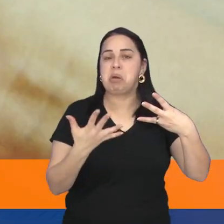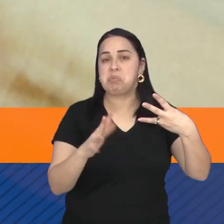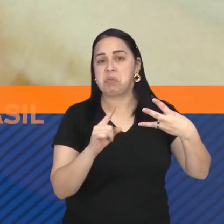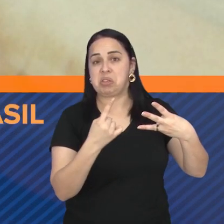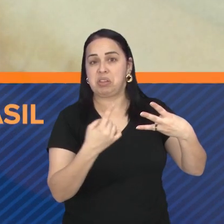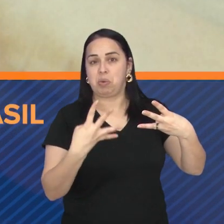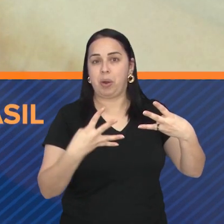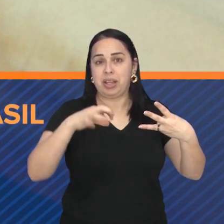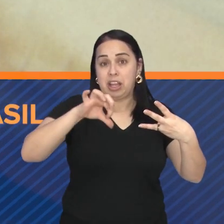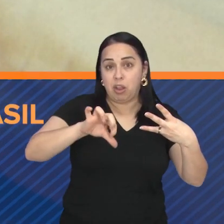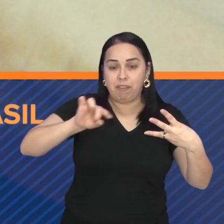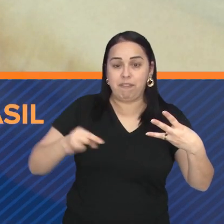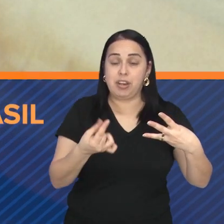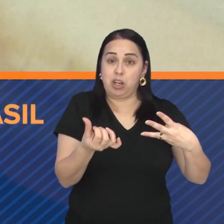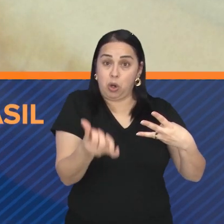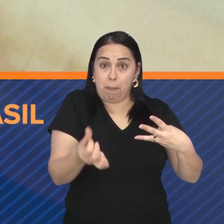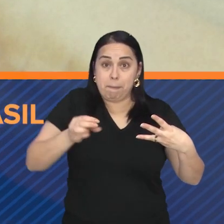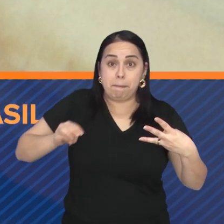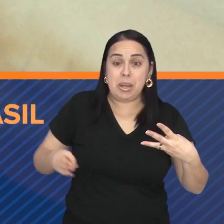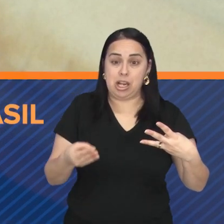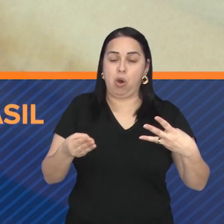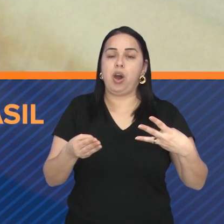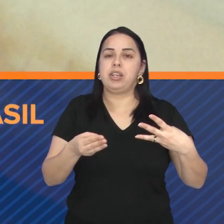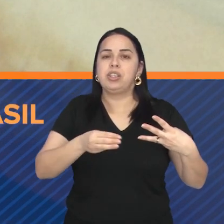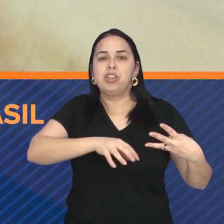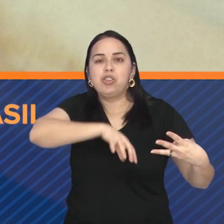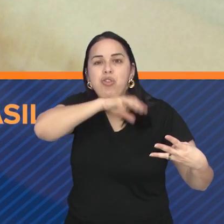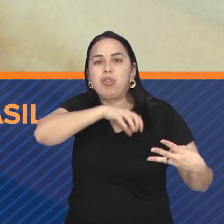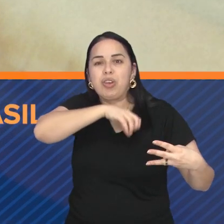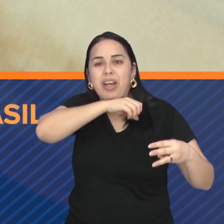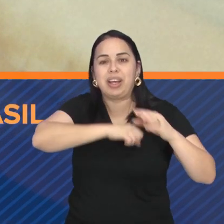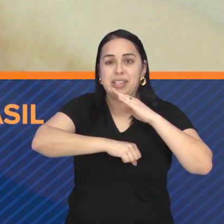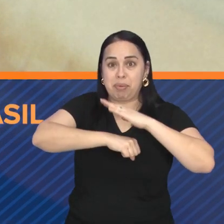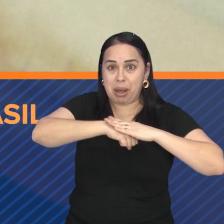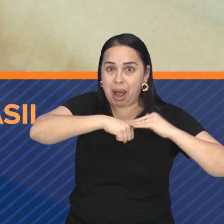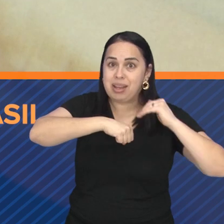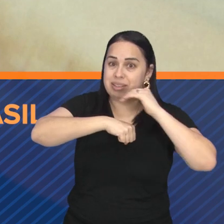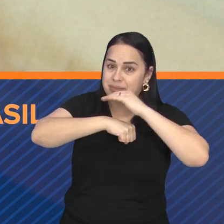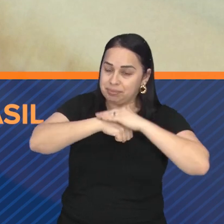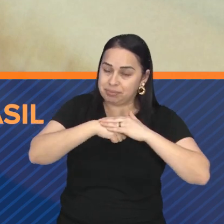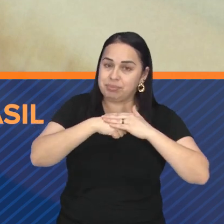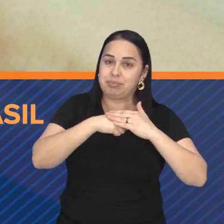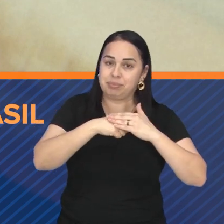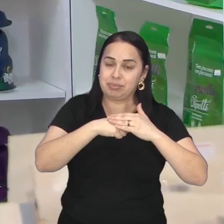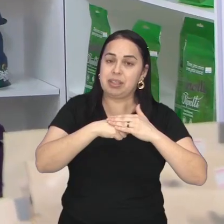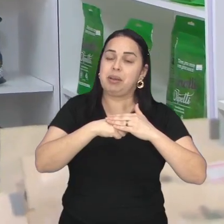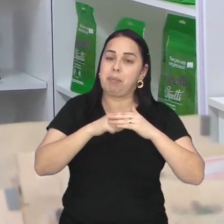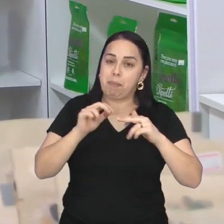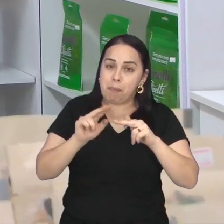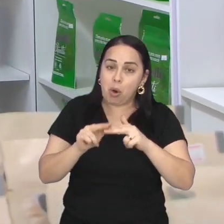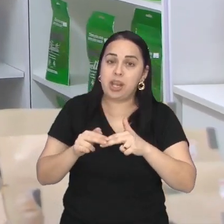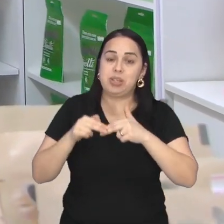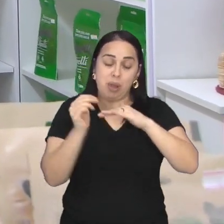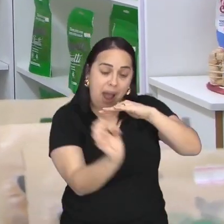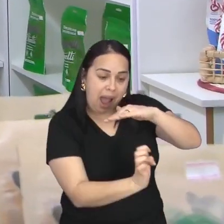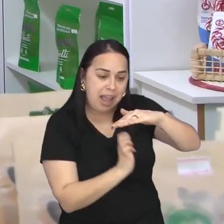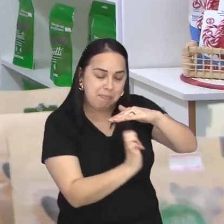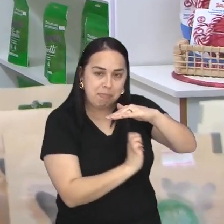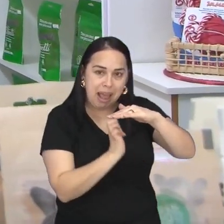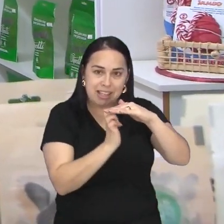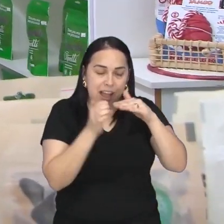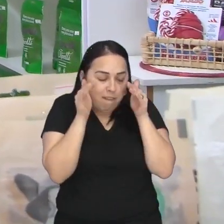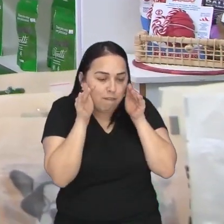totalizando uma população de 149 milhões e 600 mil animais de estimação como consequência